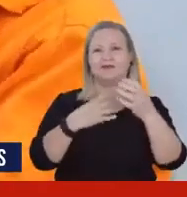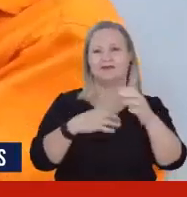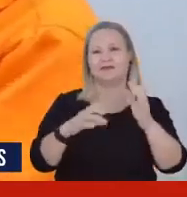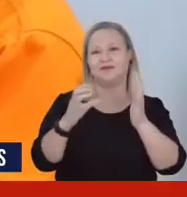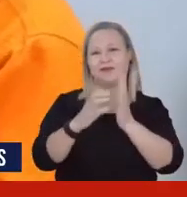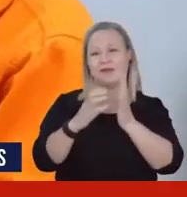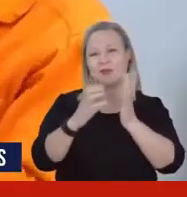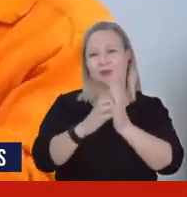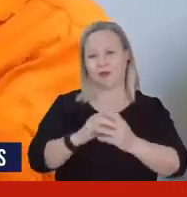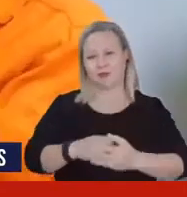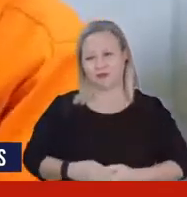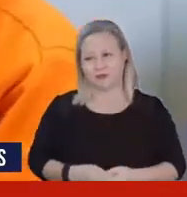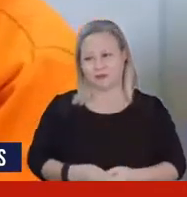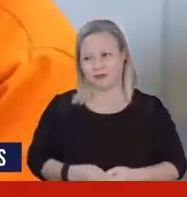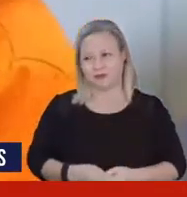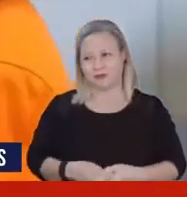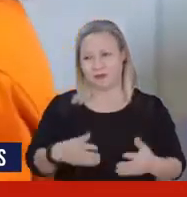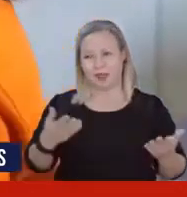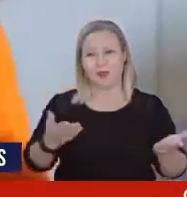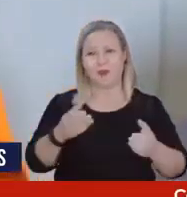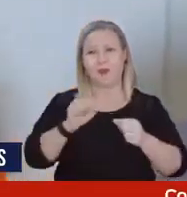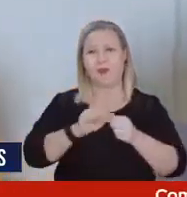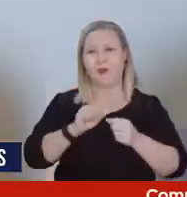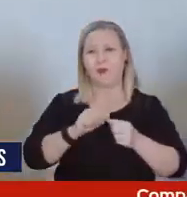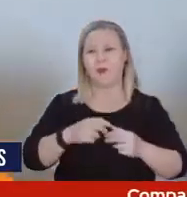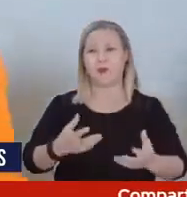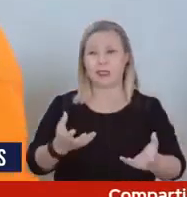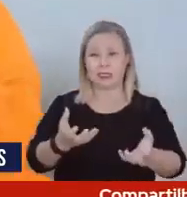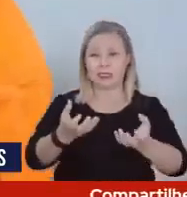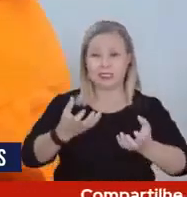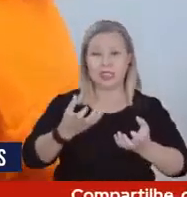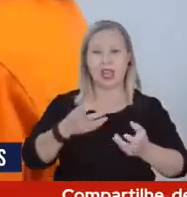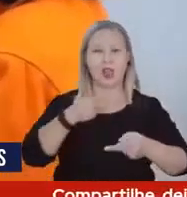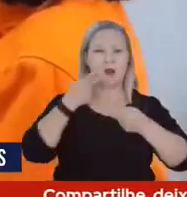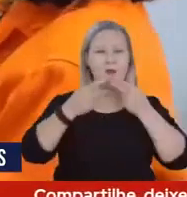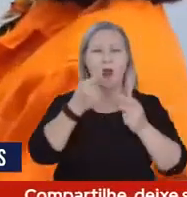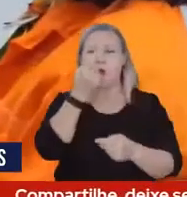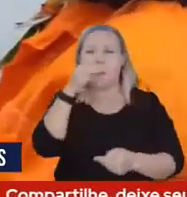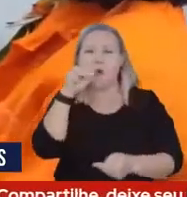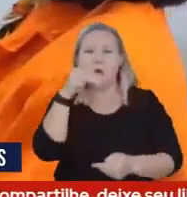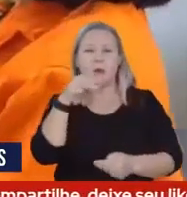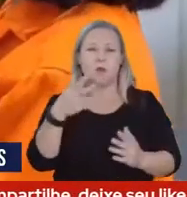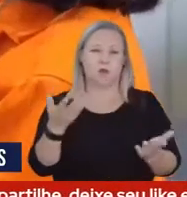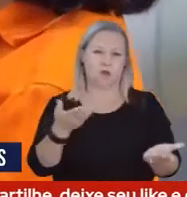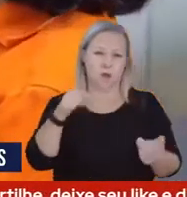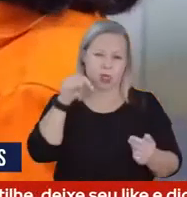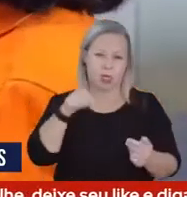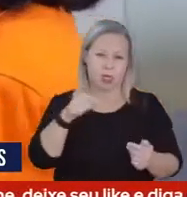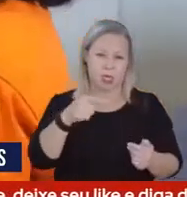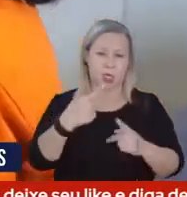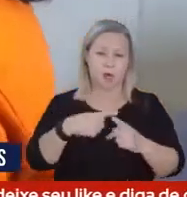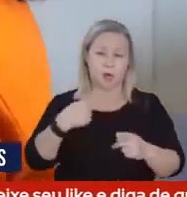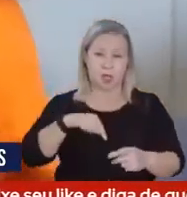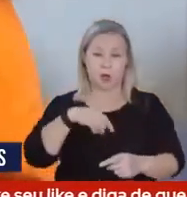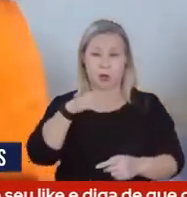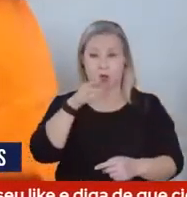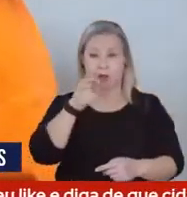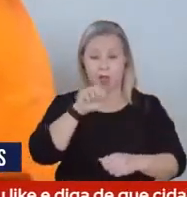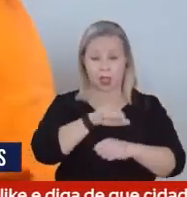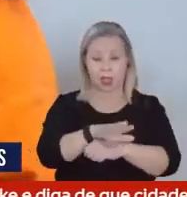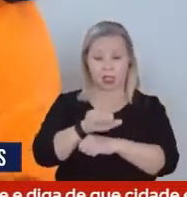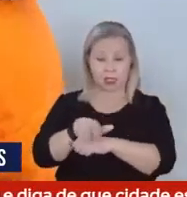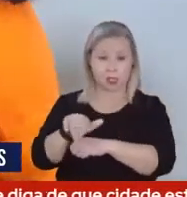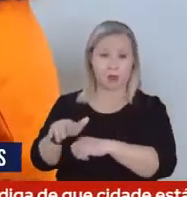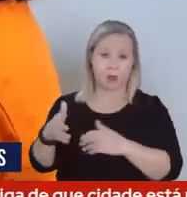eu fiz muita questão de falar 1 minuto aqui, porque nós, na BR Distribuidora, a gente